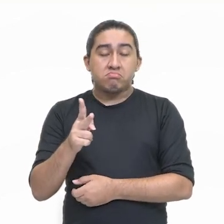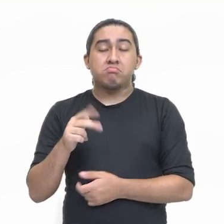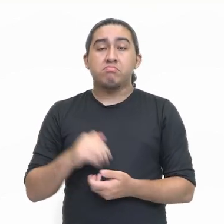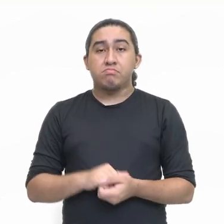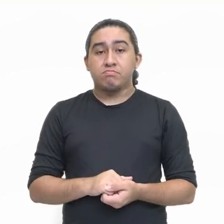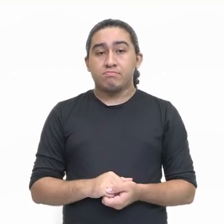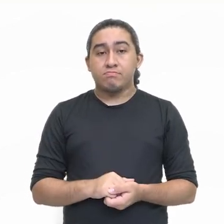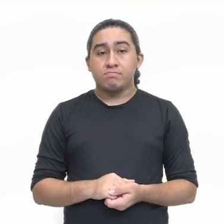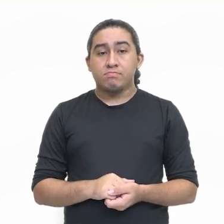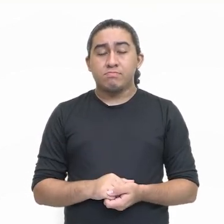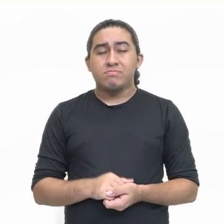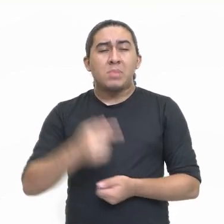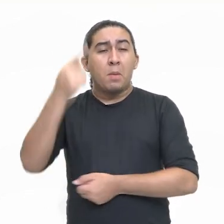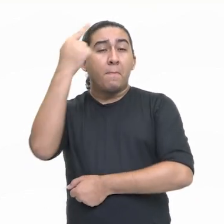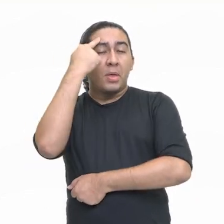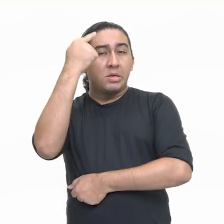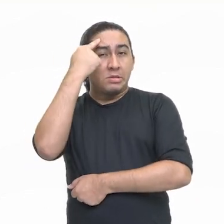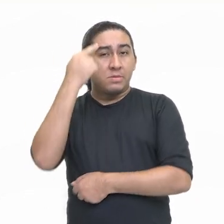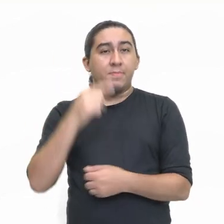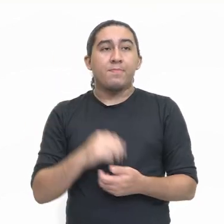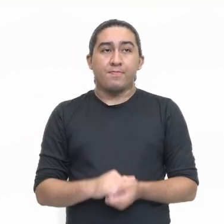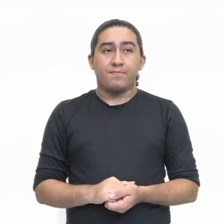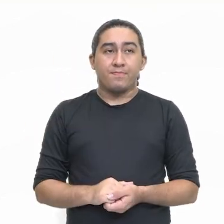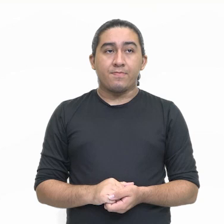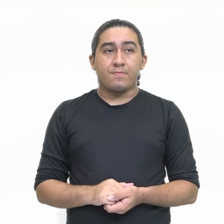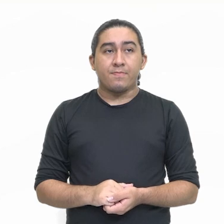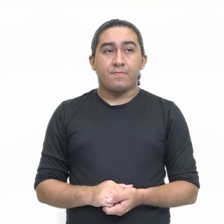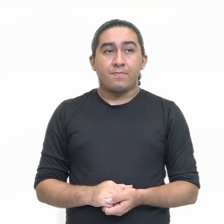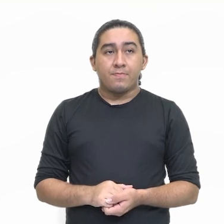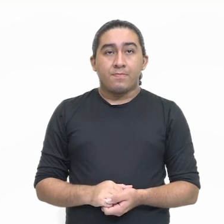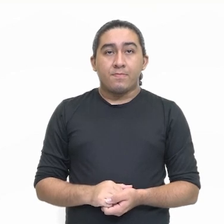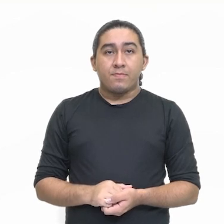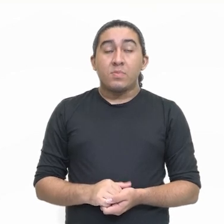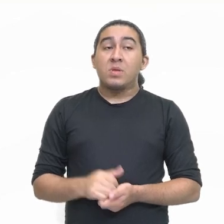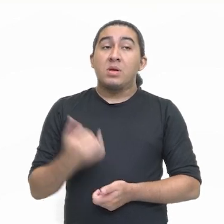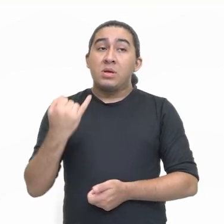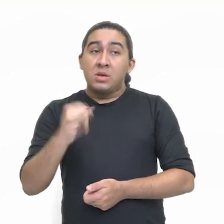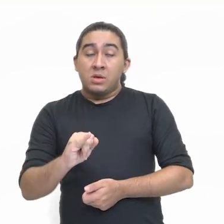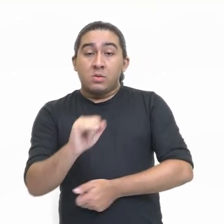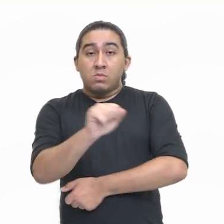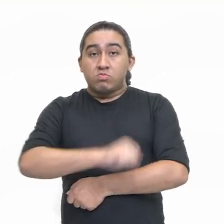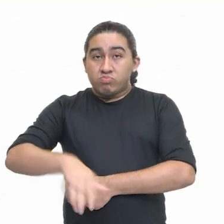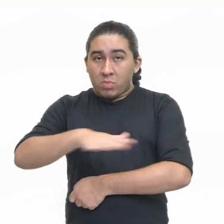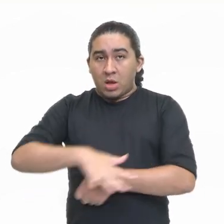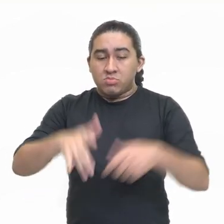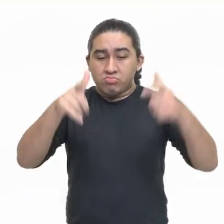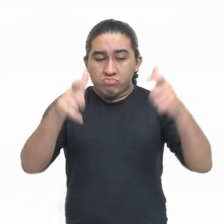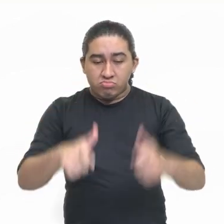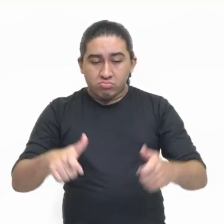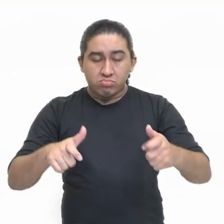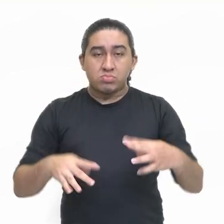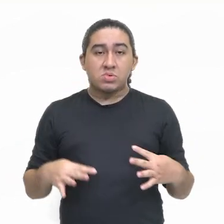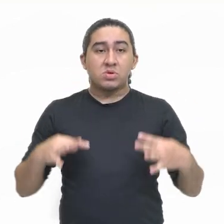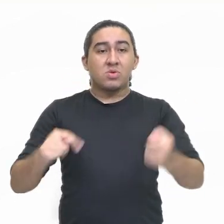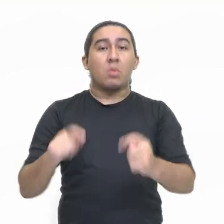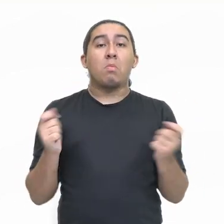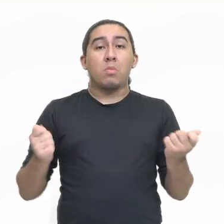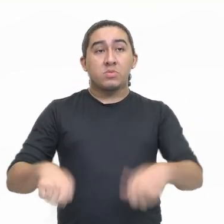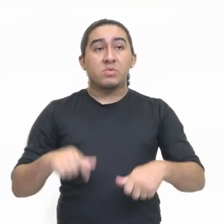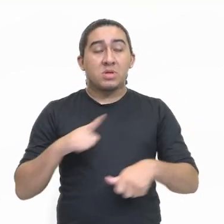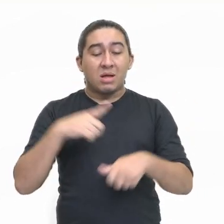sobrevivendo Imaginem vocês que se em um ambiente todos mudar